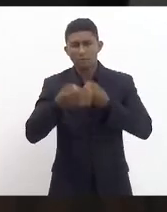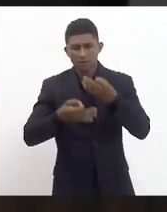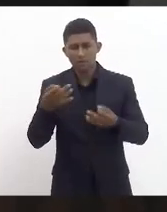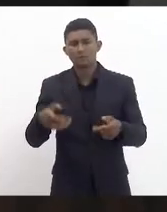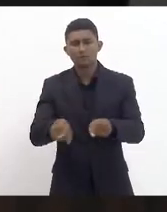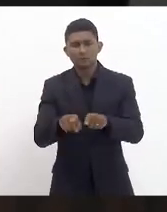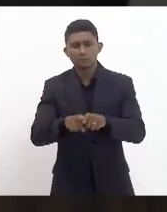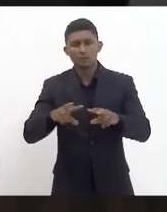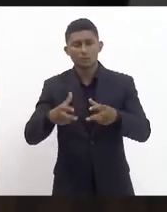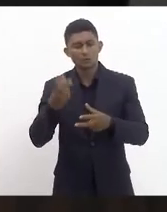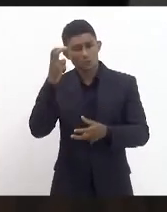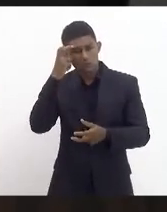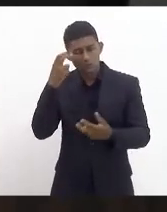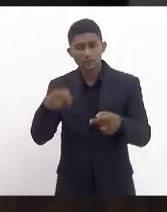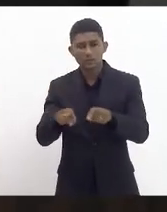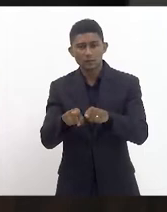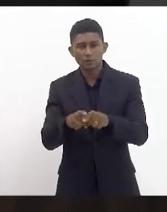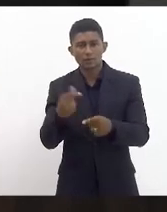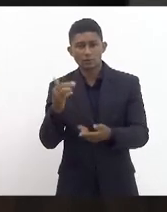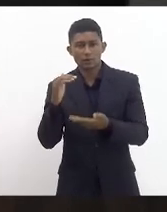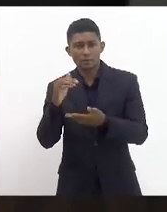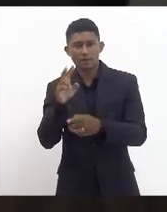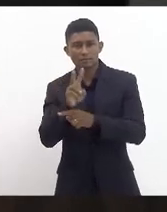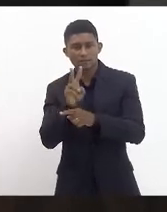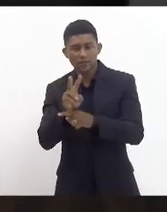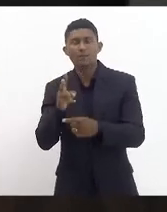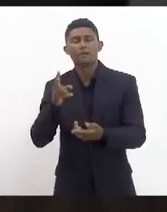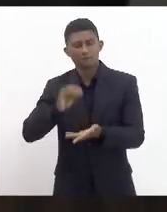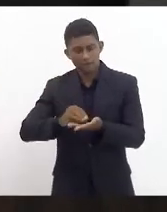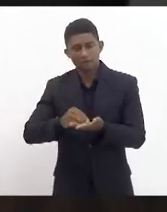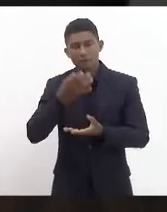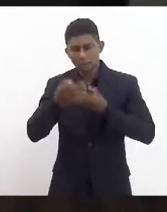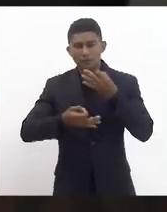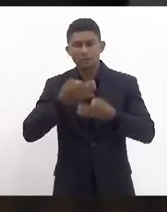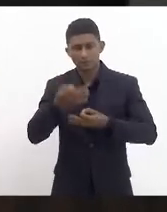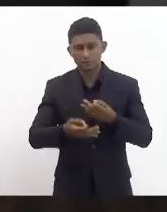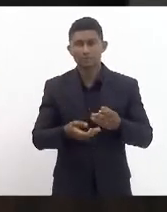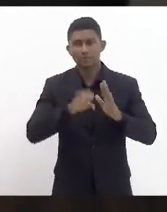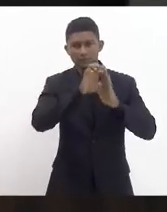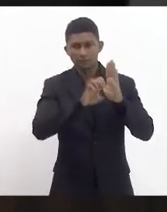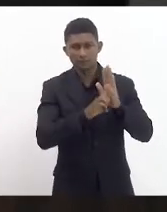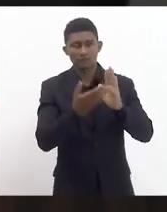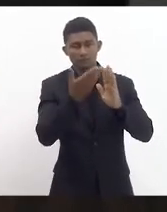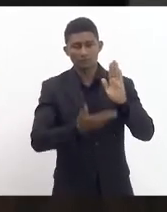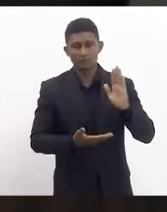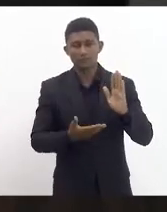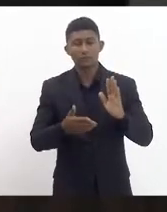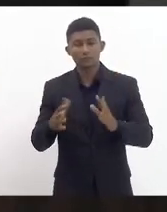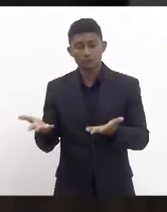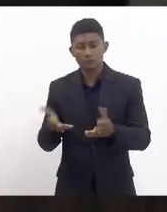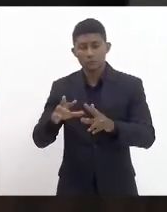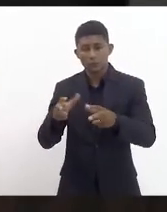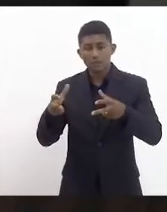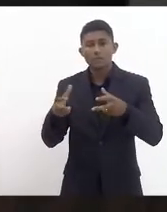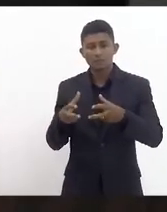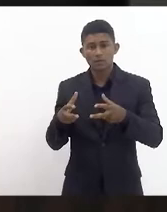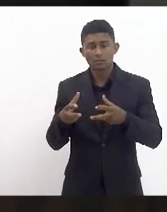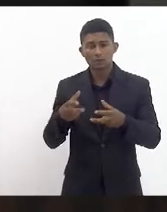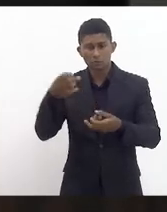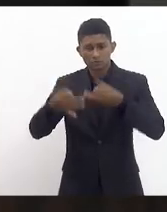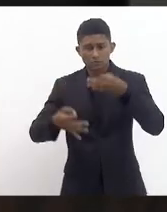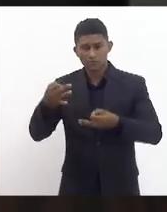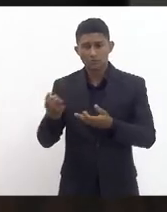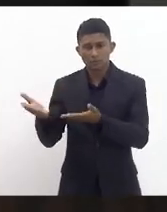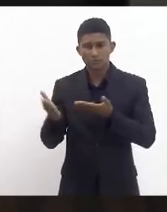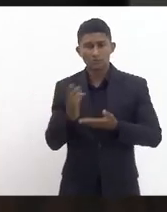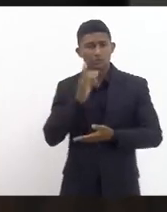Assuntos Municipais e Desenvolvimento Regional e de Orçamento, Finanças, Fiscalização Financeira e Controle, as emendas de plenário. Para emitir parecer pela Comissão de Constituição, Justiça,